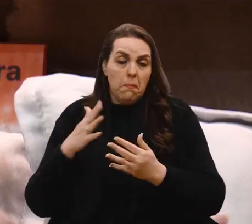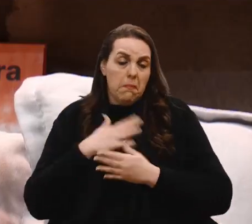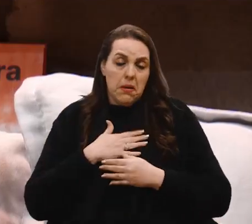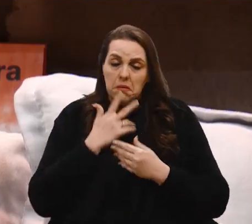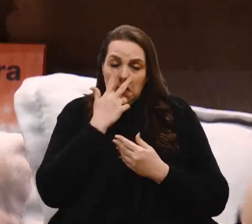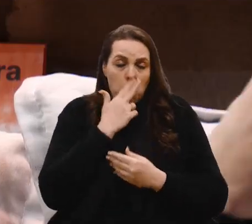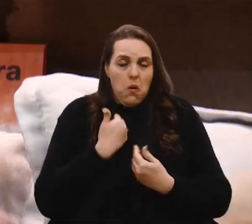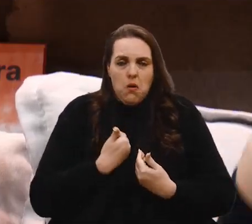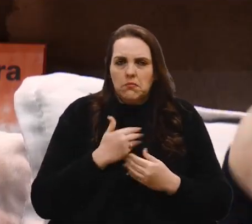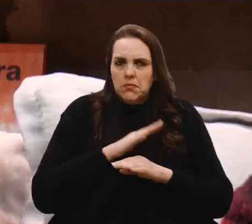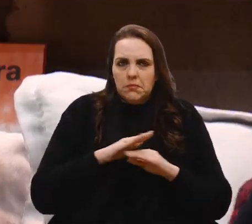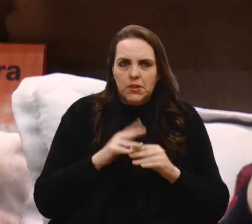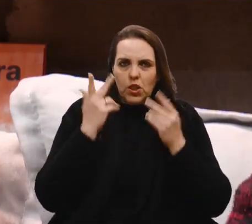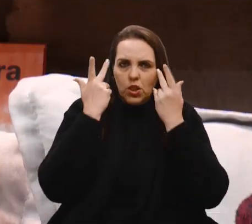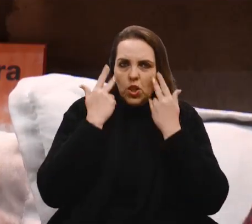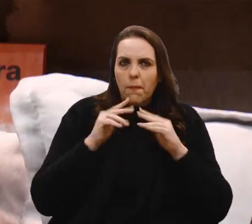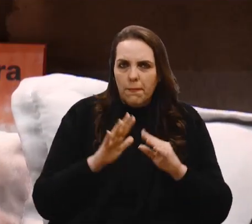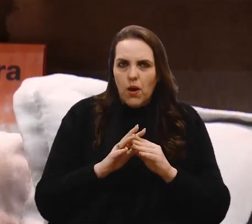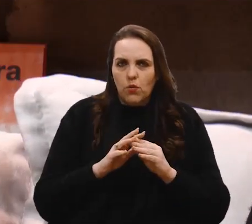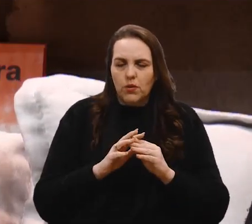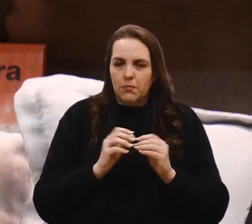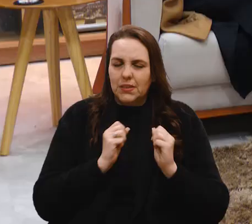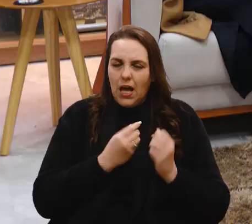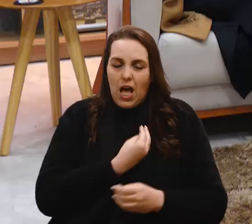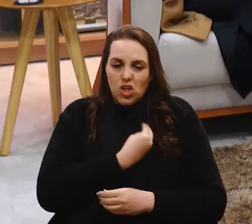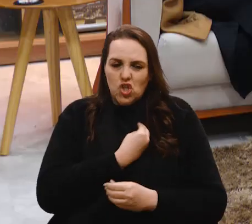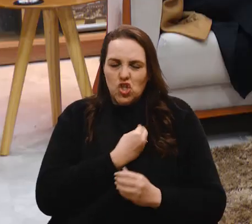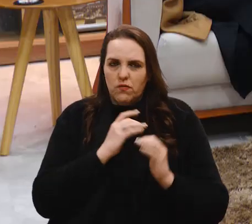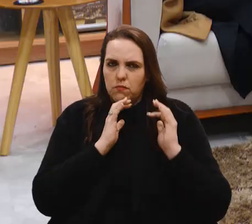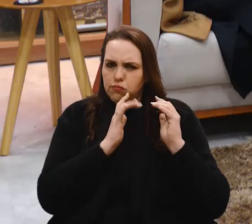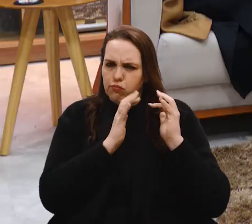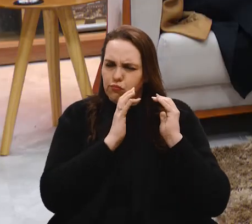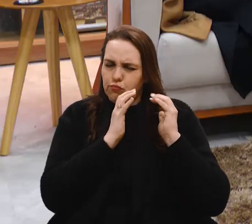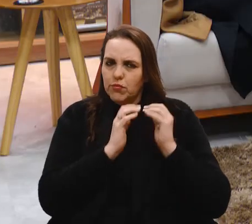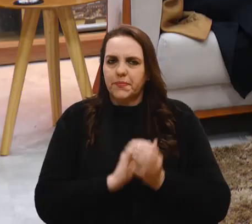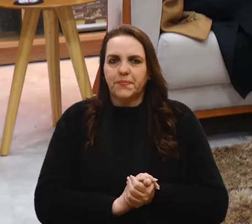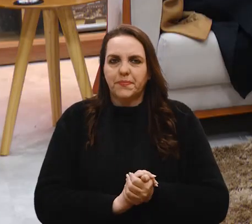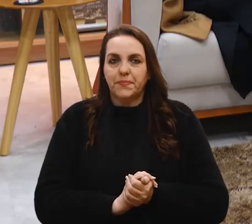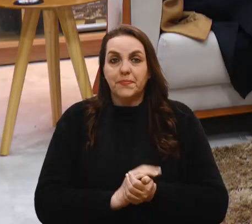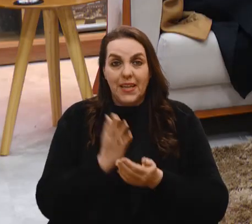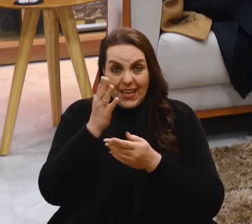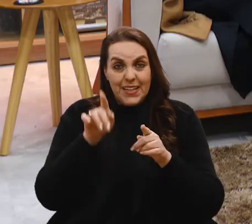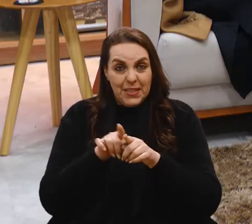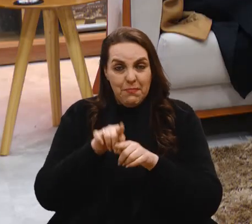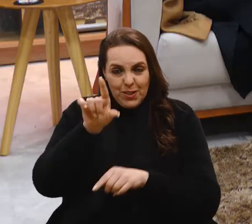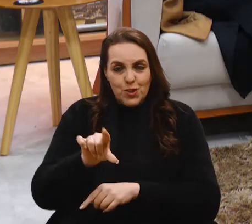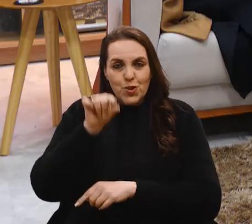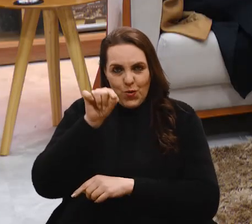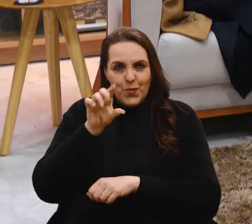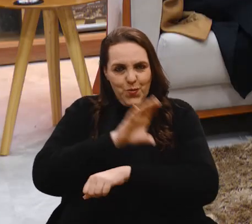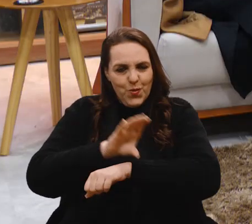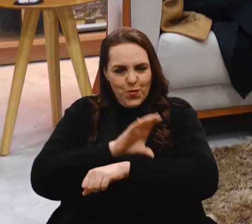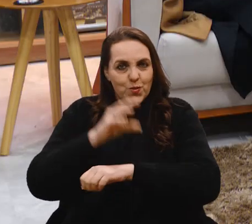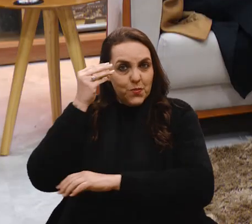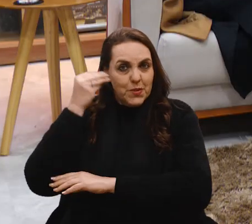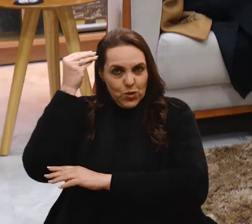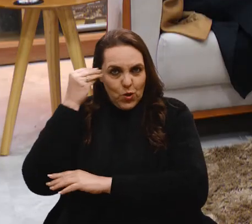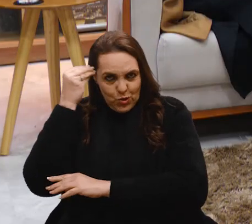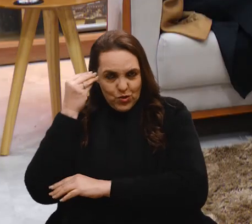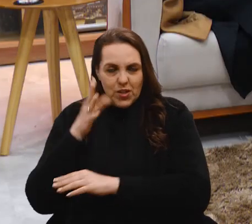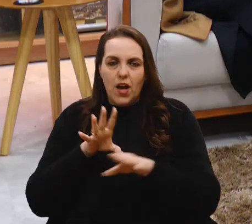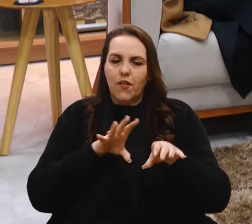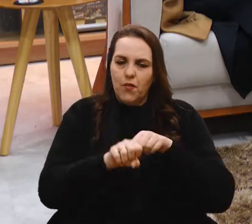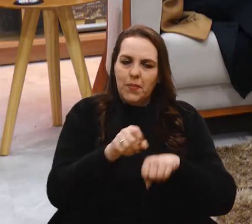minha, num funcionamento mais ativo. Por isso que a Aline também decidiu fazer psicologia, né? Então, pedagoga, agora daqui um